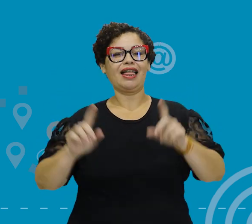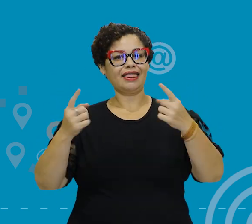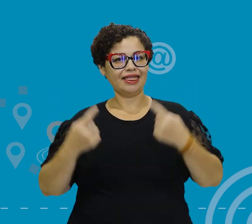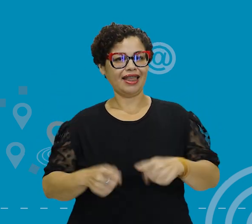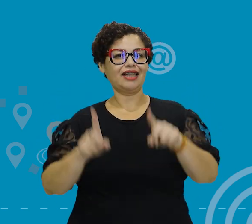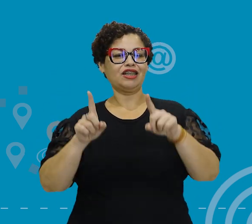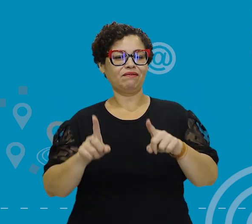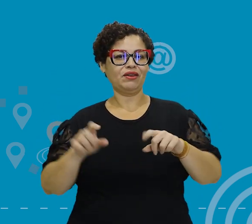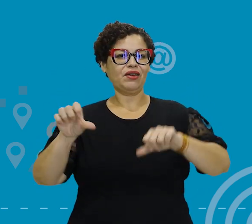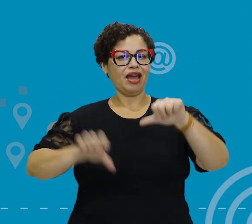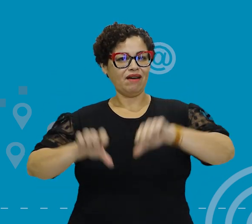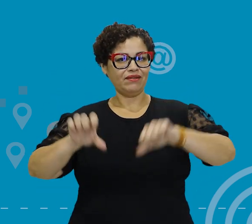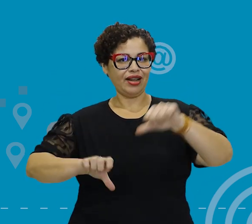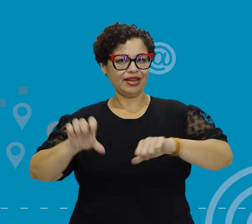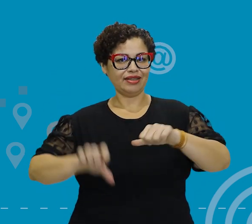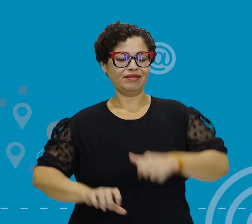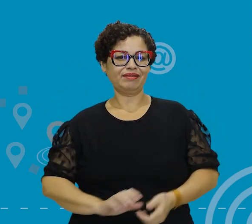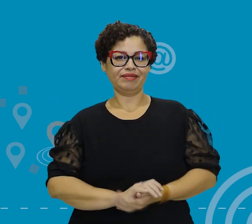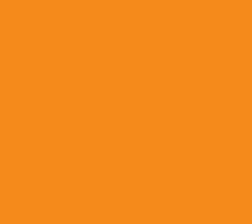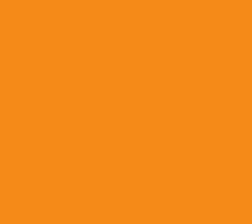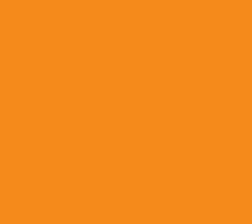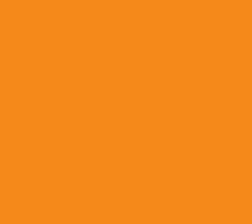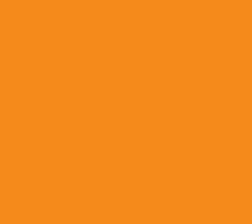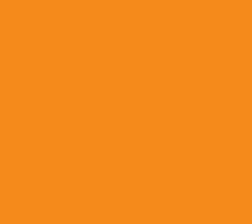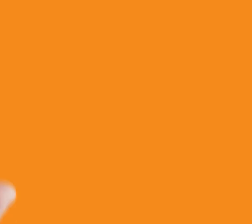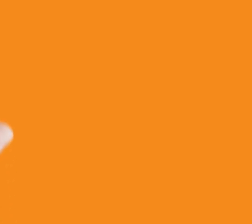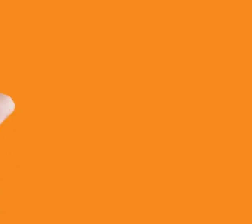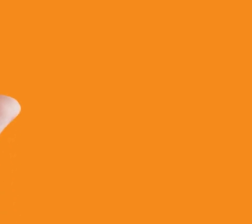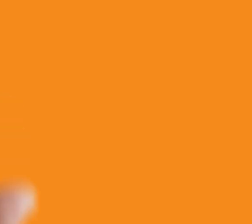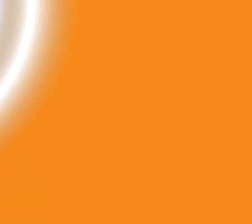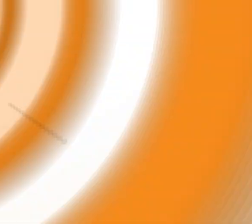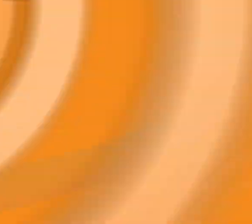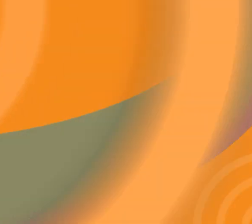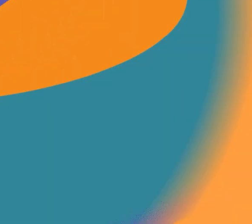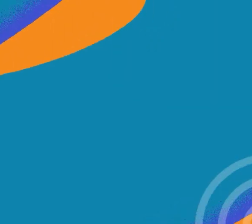ginástica, desafios e avaliação.